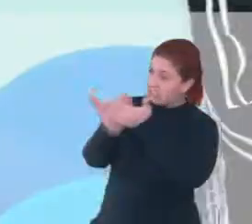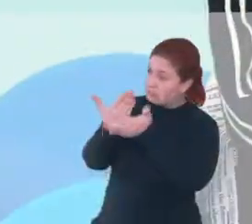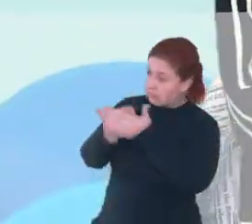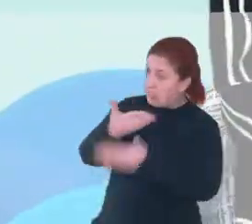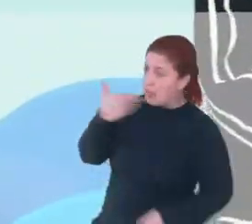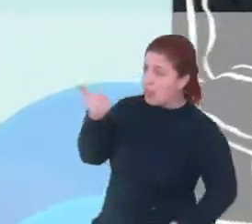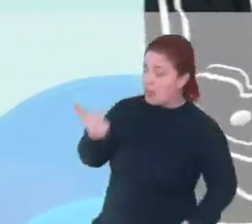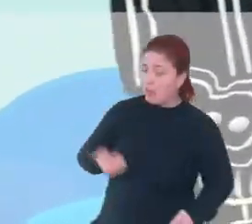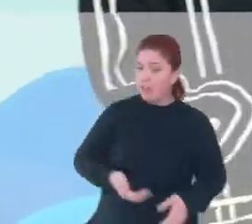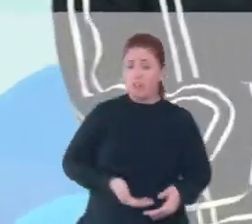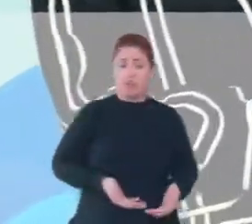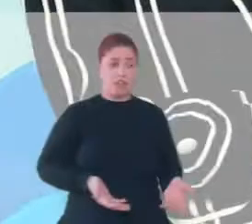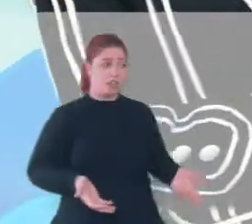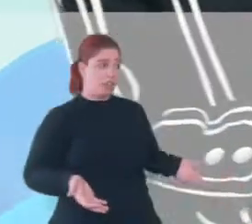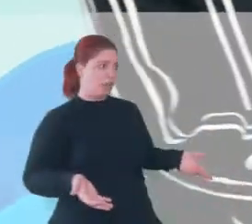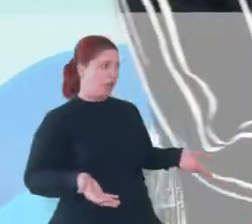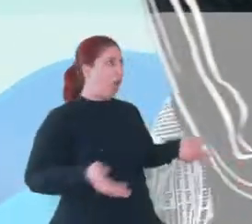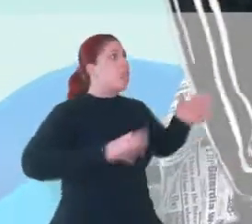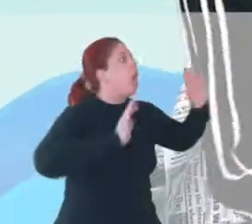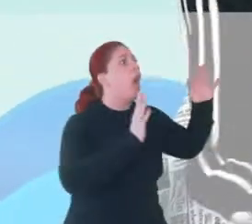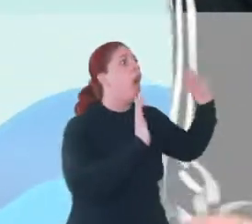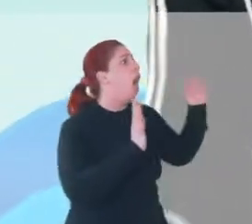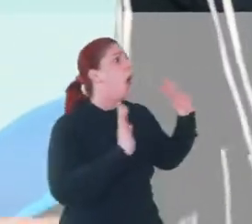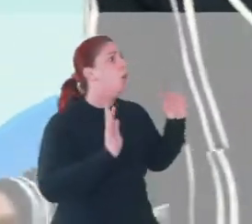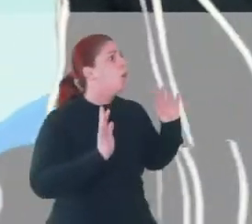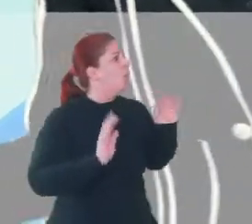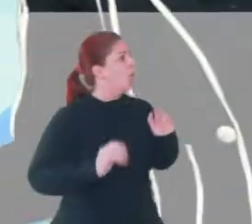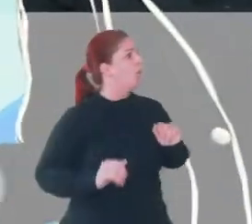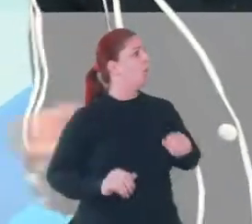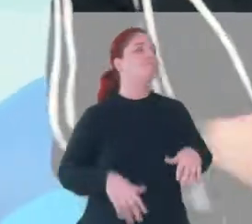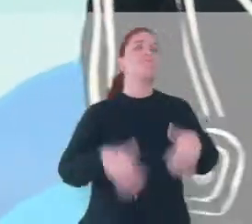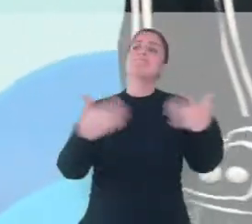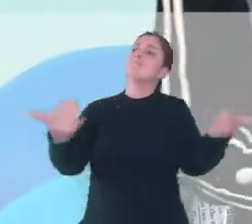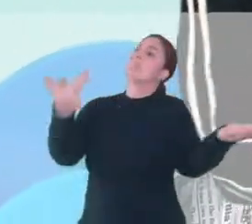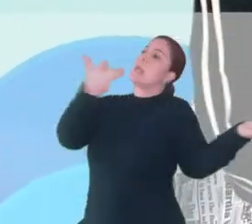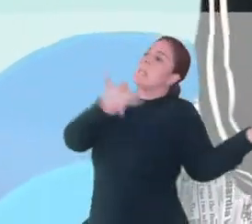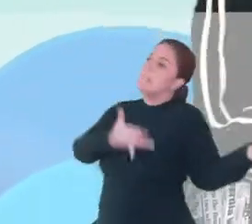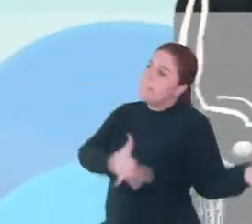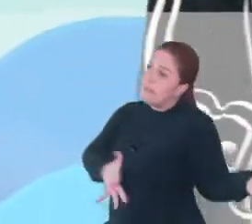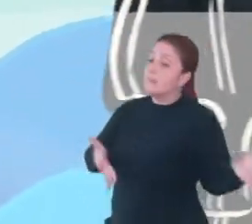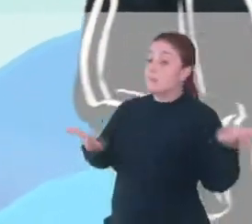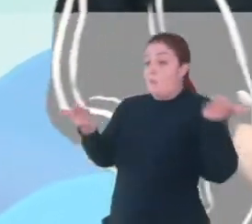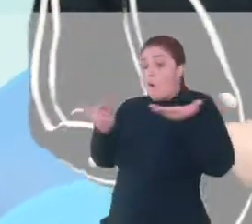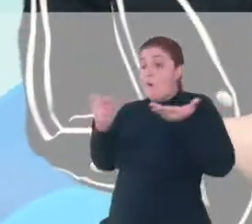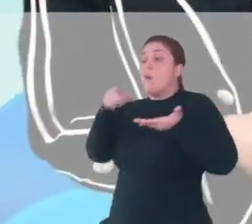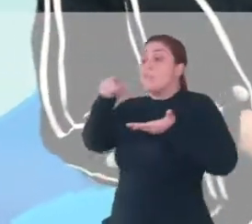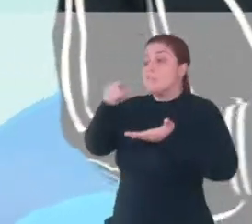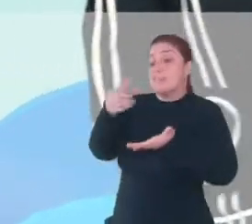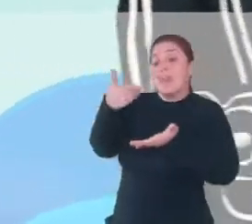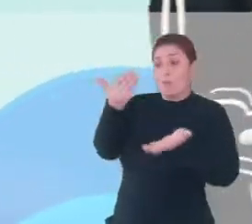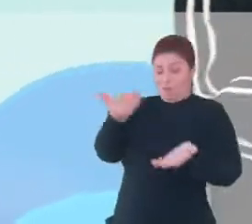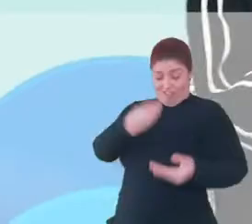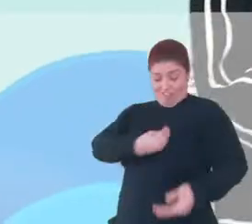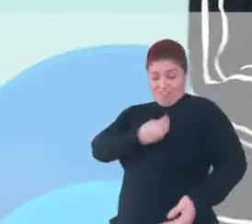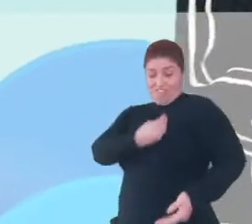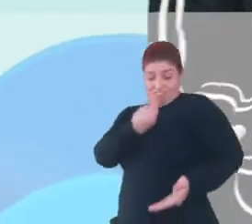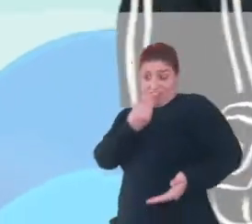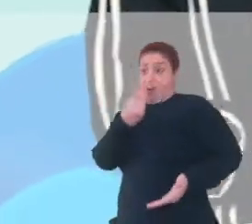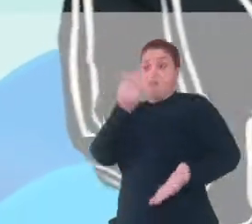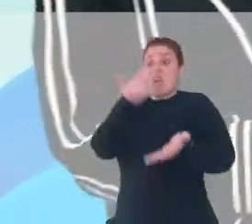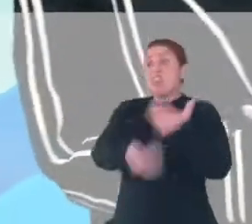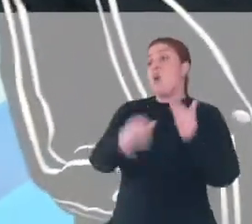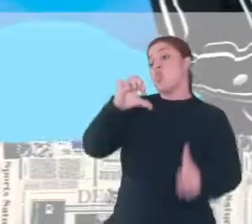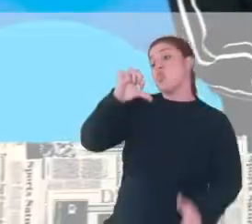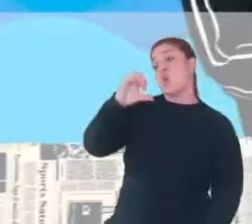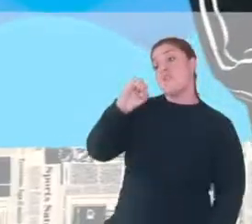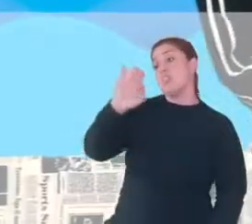nada? Não? Oh, que pena. Bom, nesse caso, o senhor perdeu 90% da